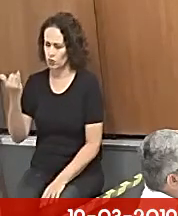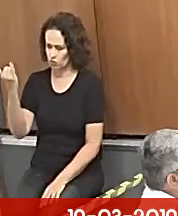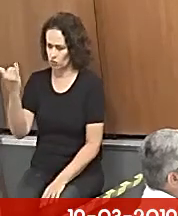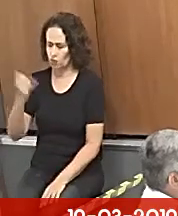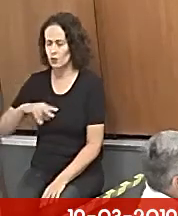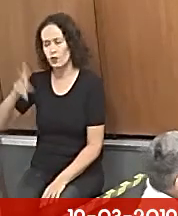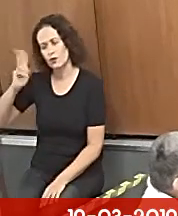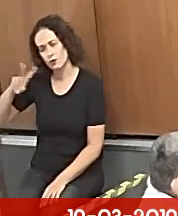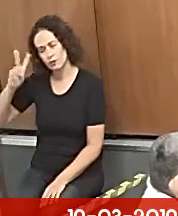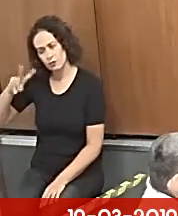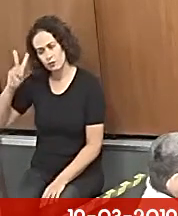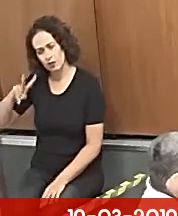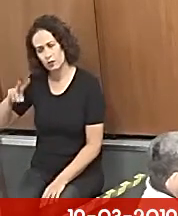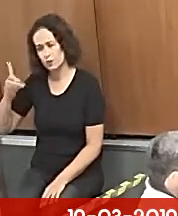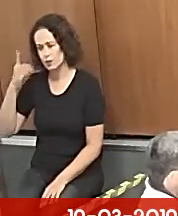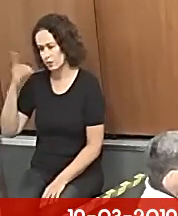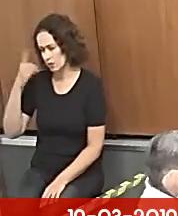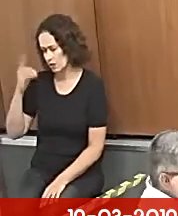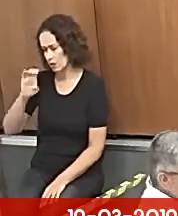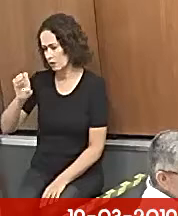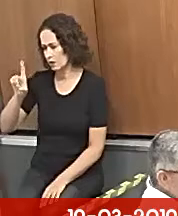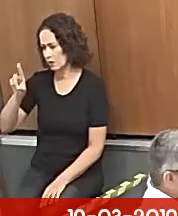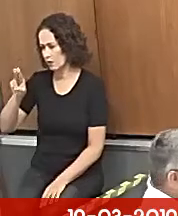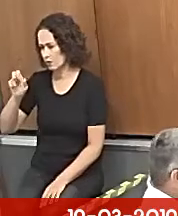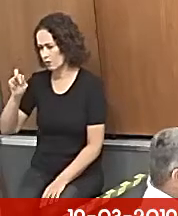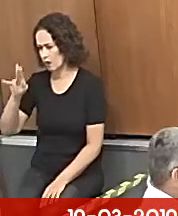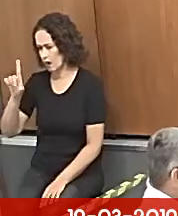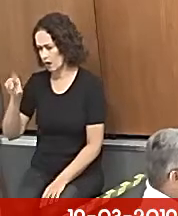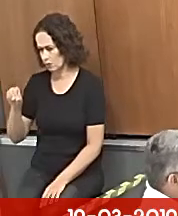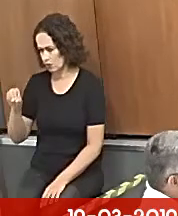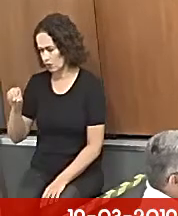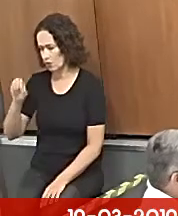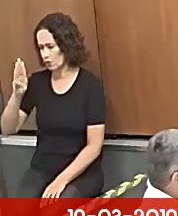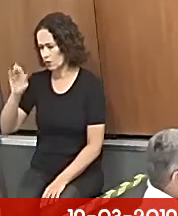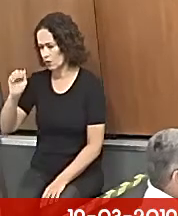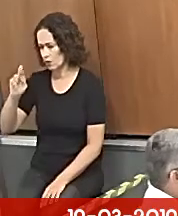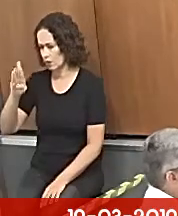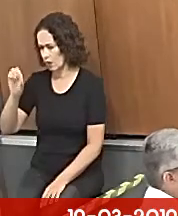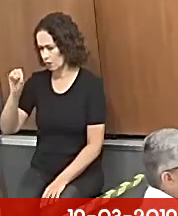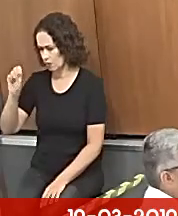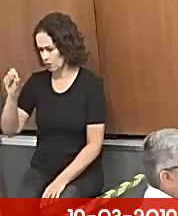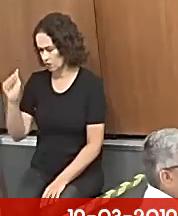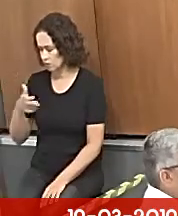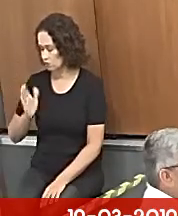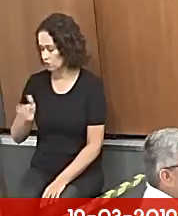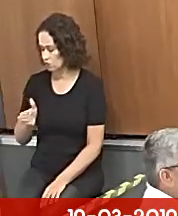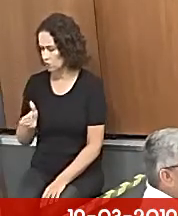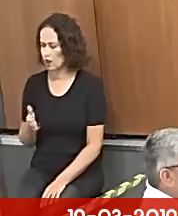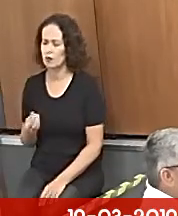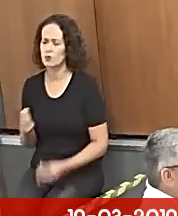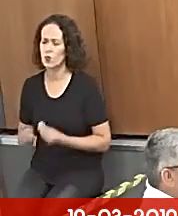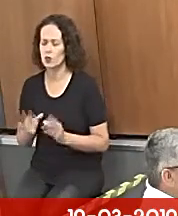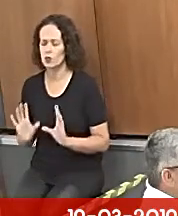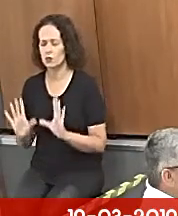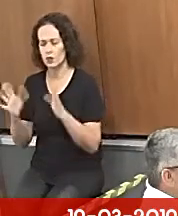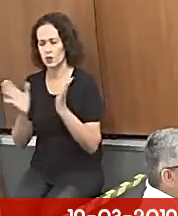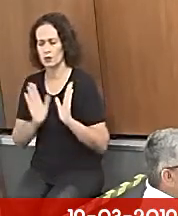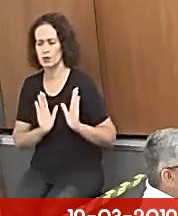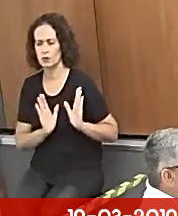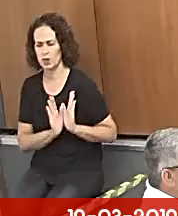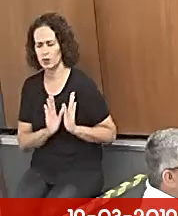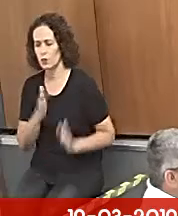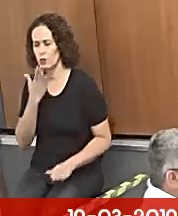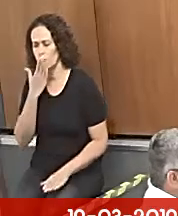o deputado eduardo barbosa nós fizemos uma pra comemorar as apaes sobre o papel do governo em relação